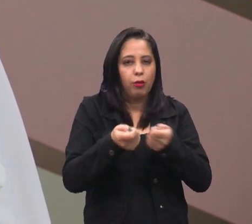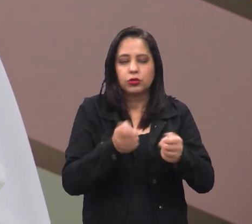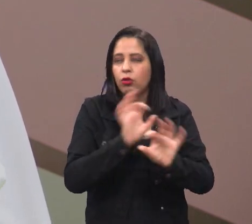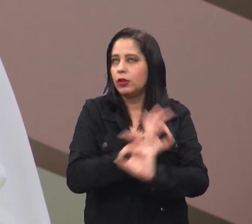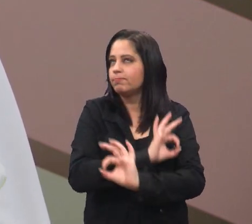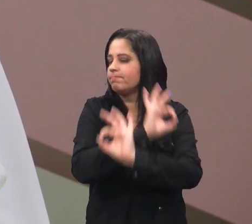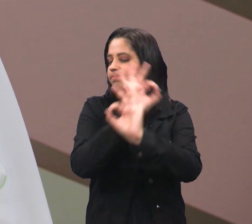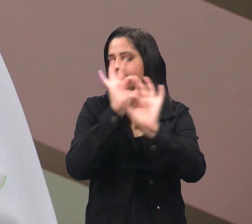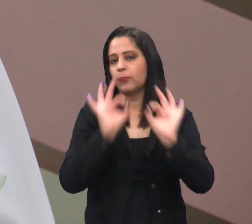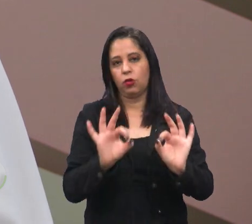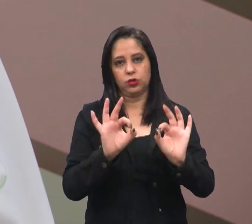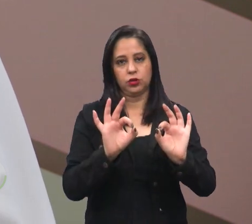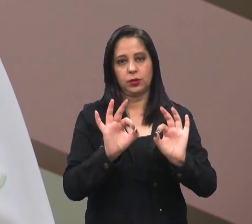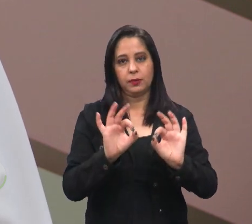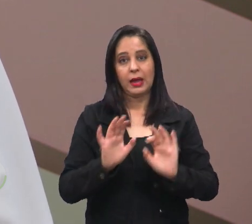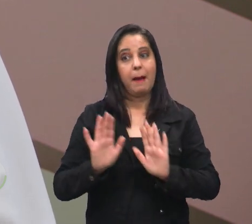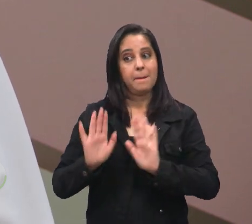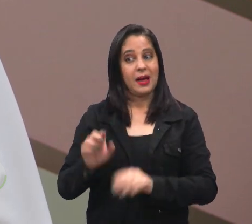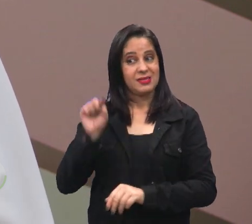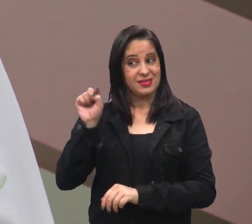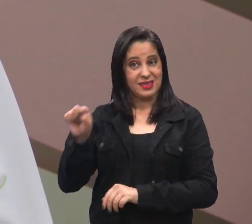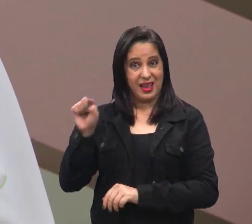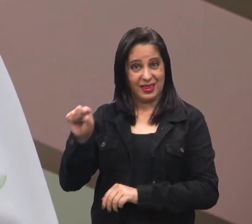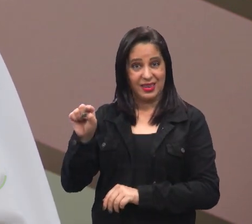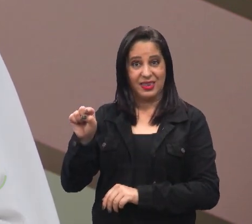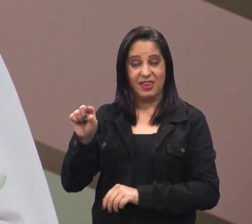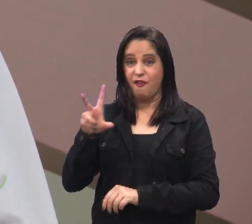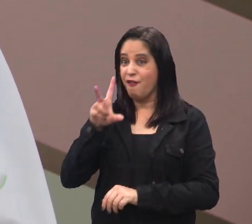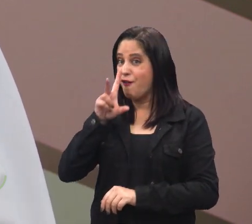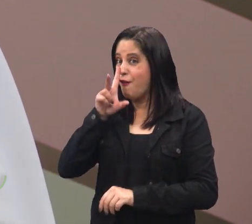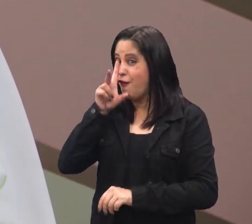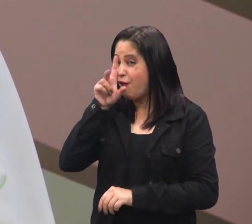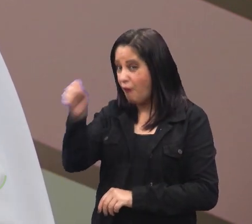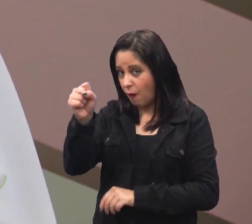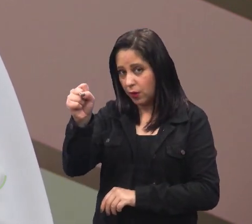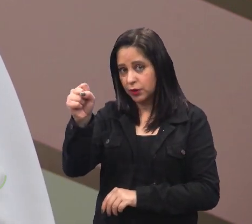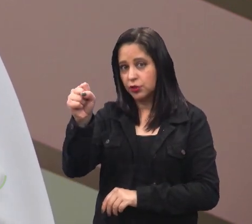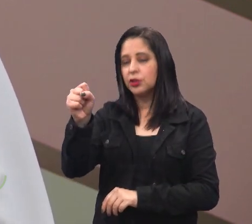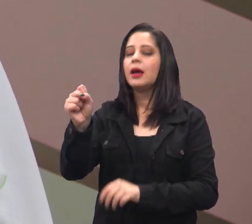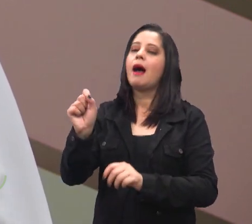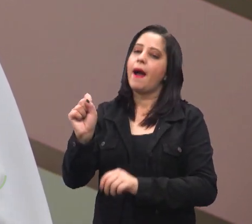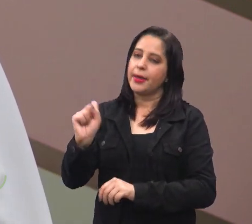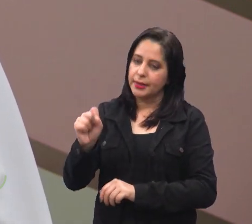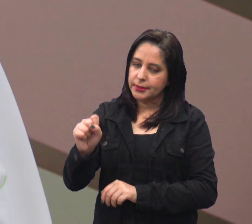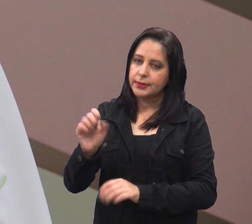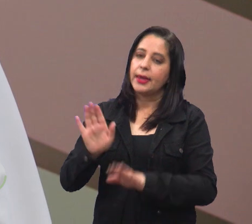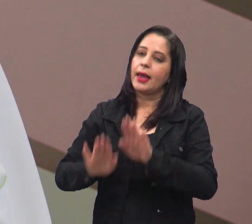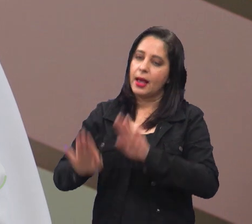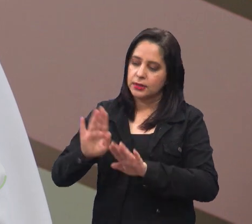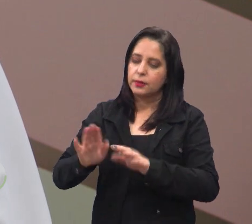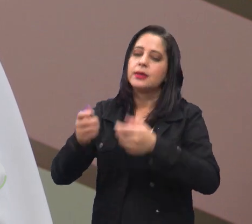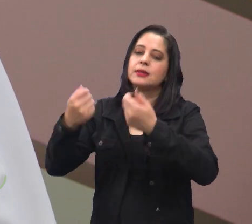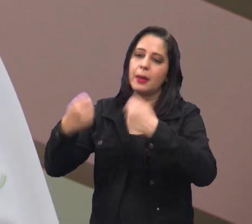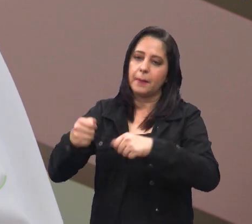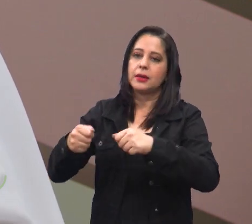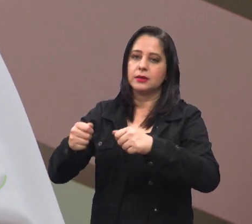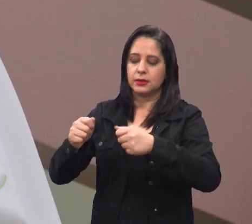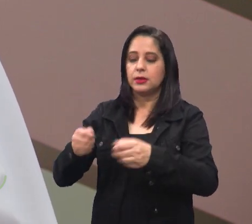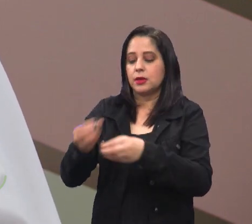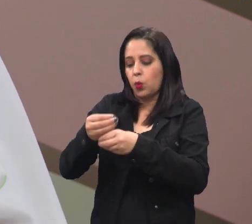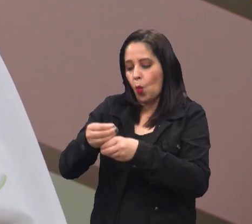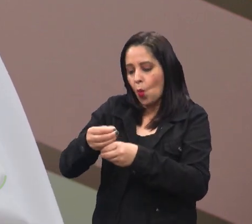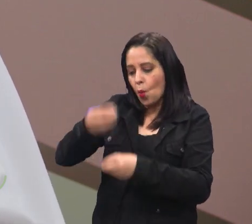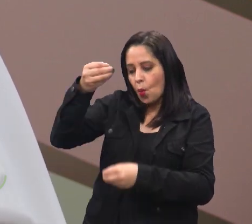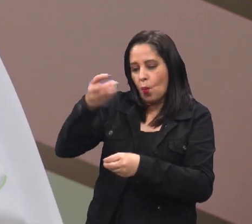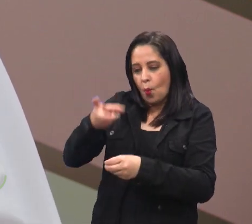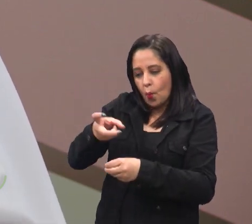excepcional, é excelente. Nas leucemias agudas é mais comum você indicar um transplante de medula óssea, que a gente